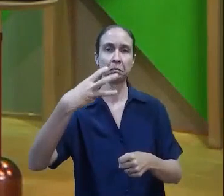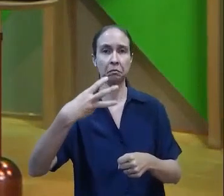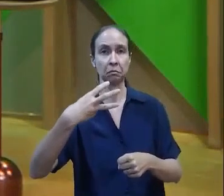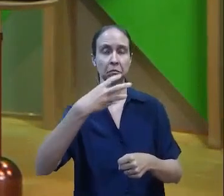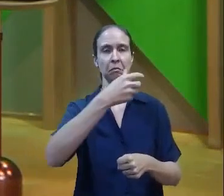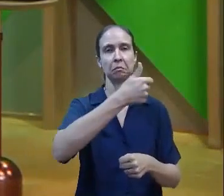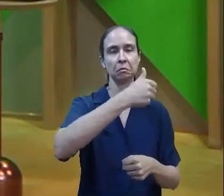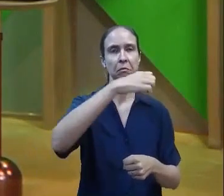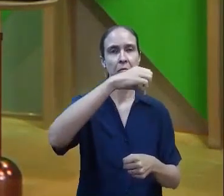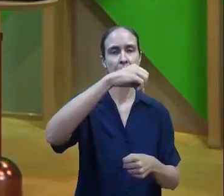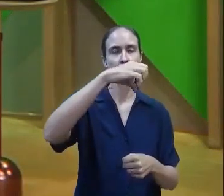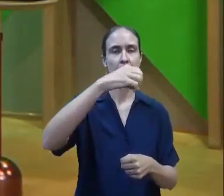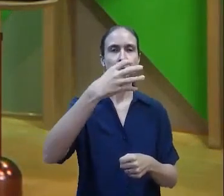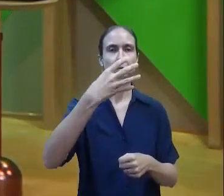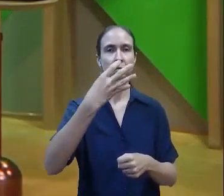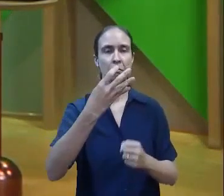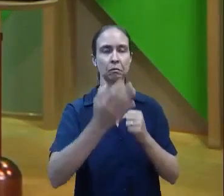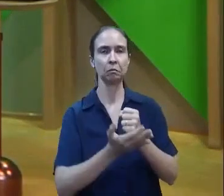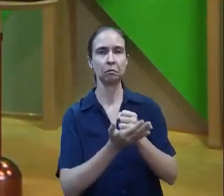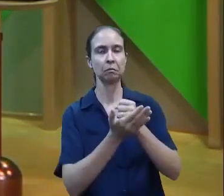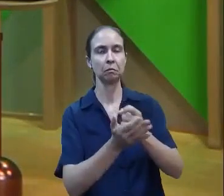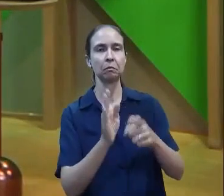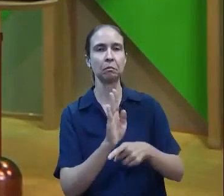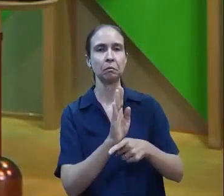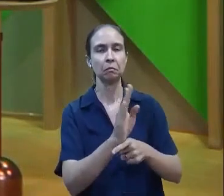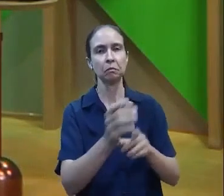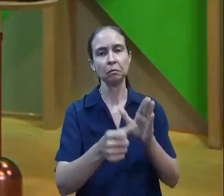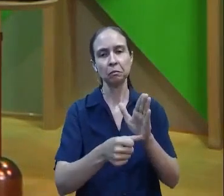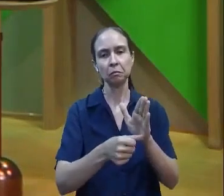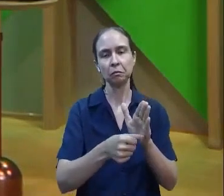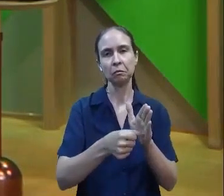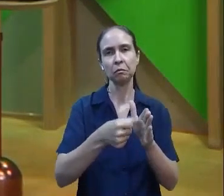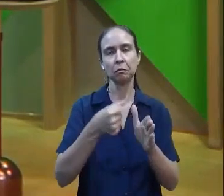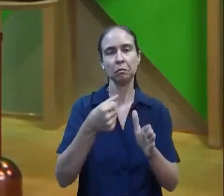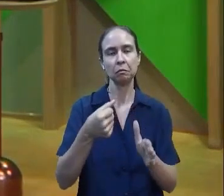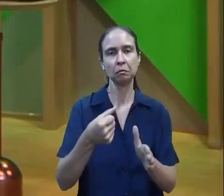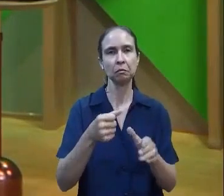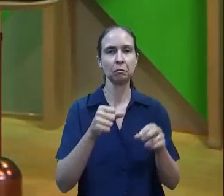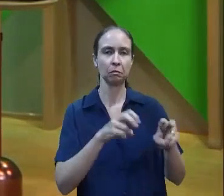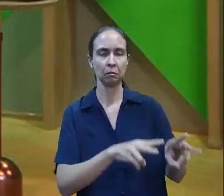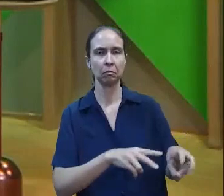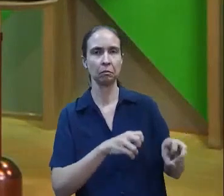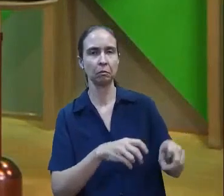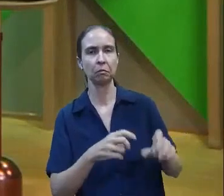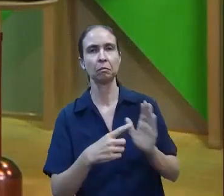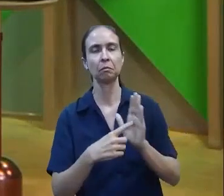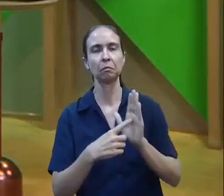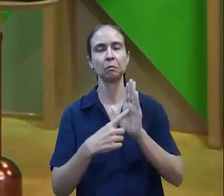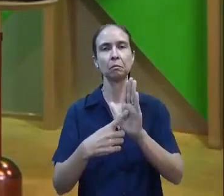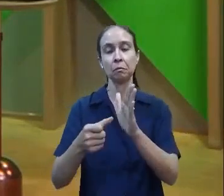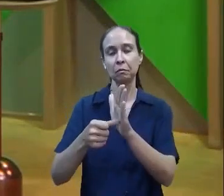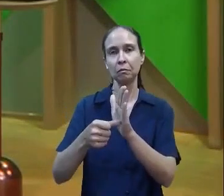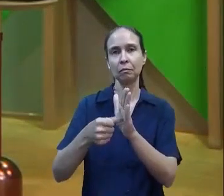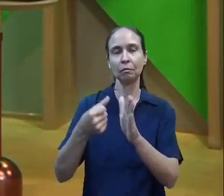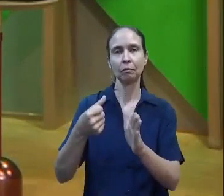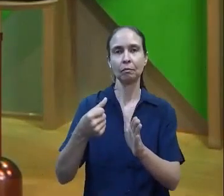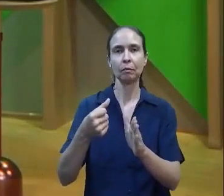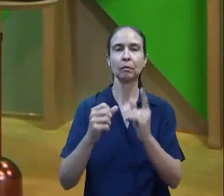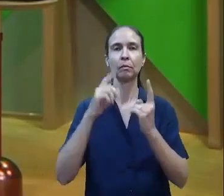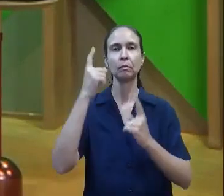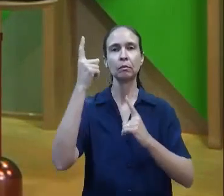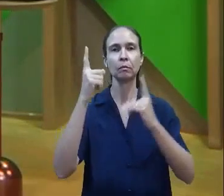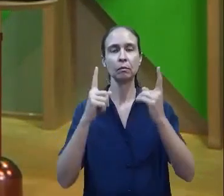1994, dar assistência às primeiras culturas e mostrar tecnologia às primeiras lavouras de abacaxi aqui na região,